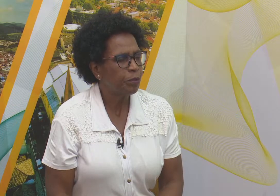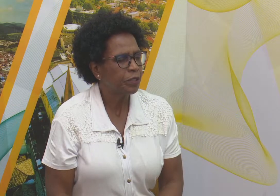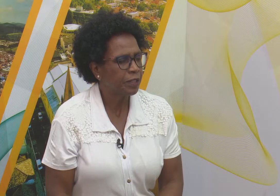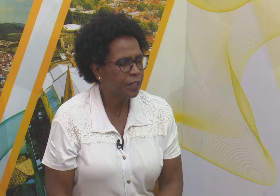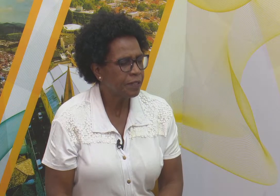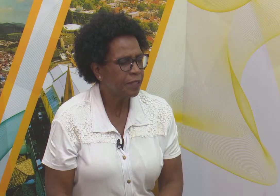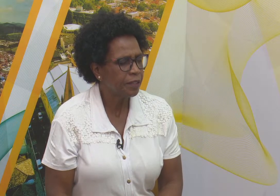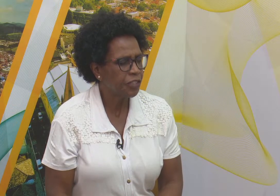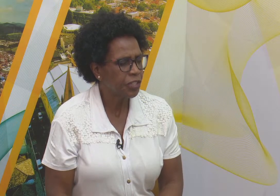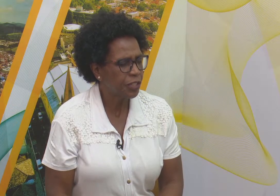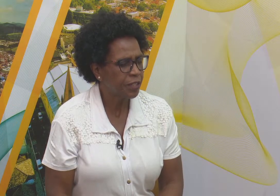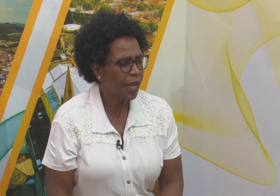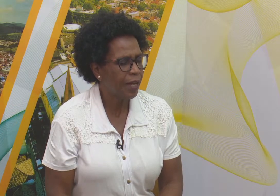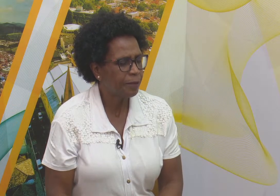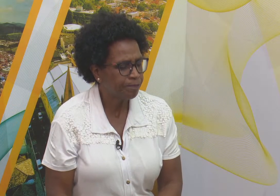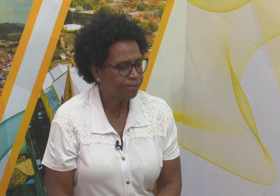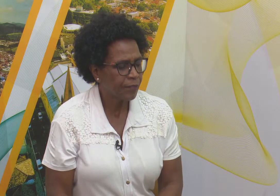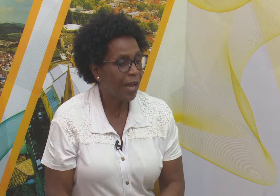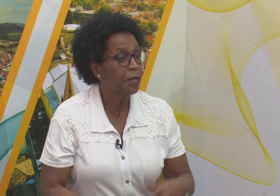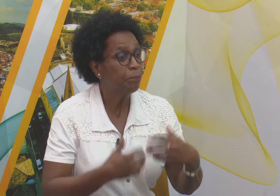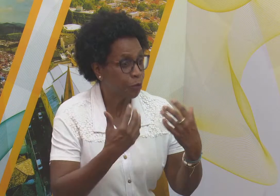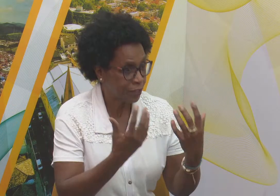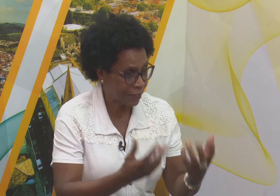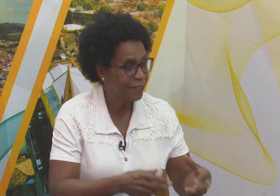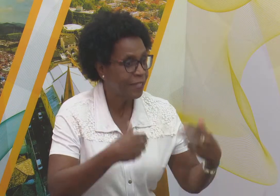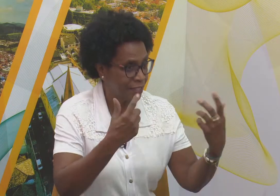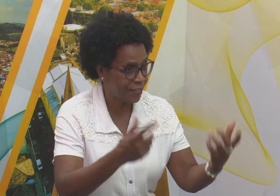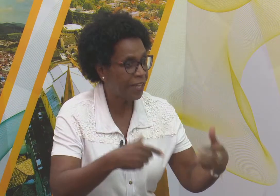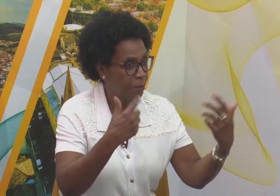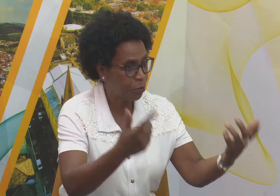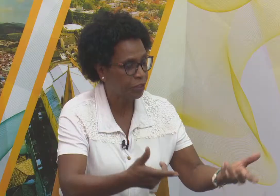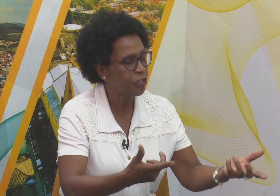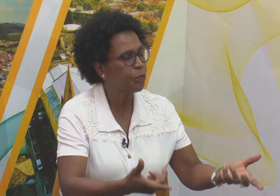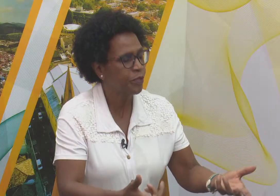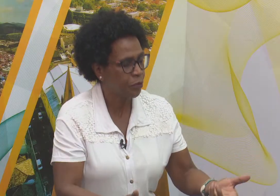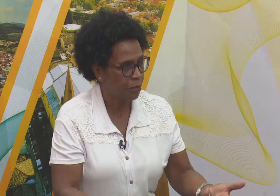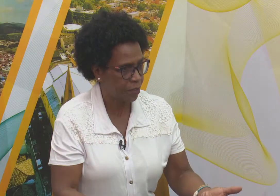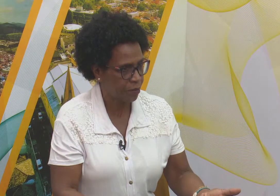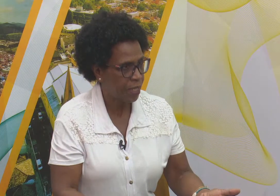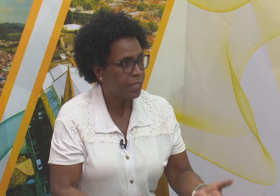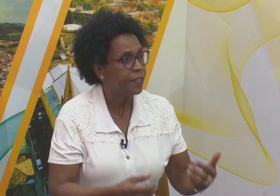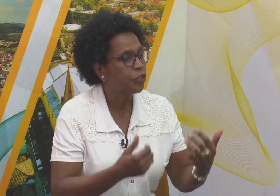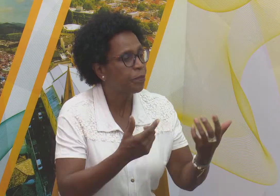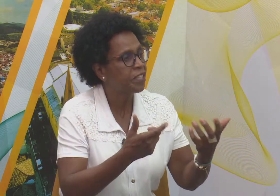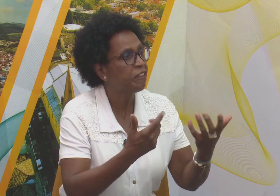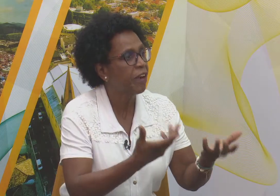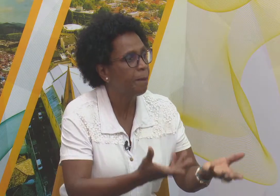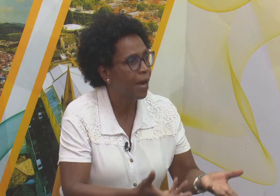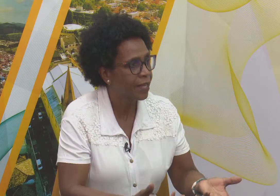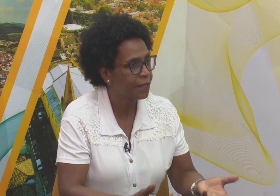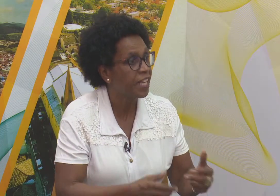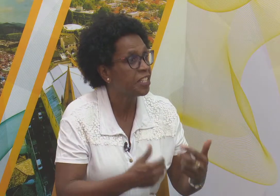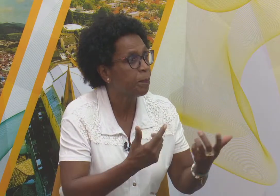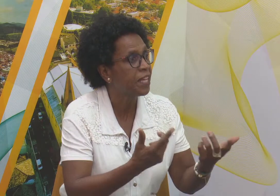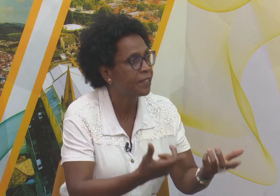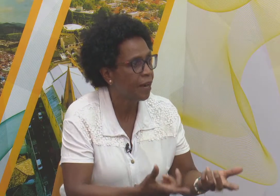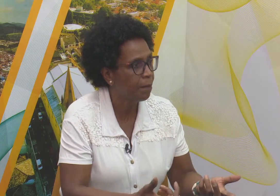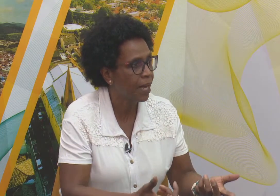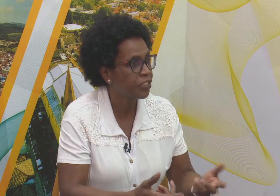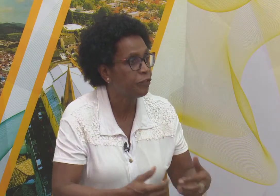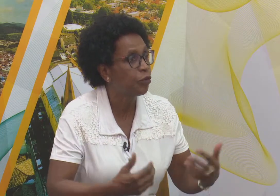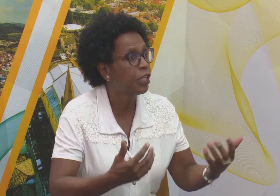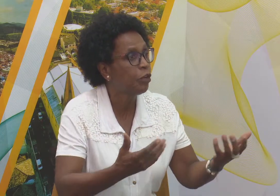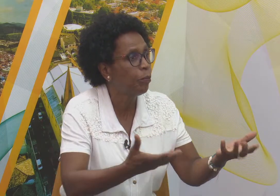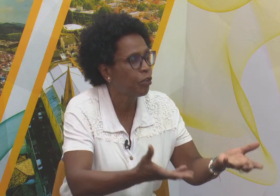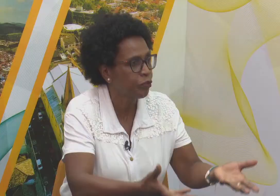assim a importância da gente dar a importância para o ser humano, de se observar mais, de respeitar